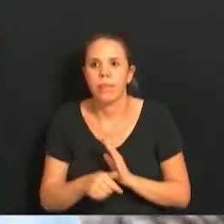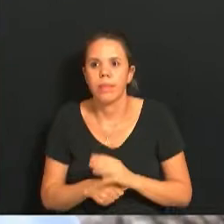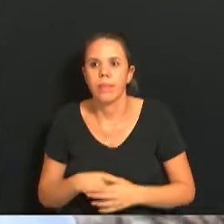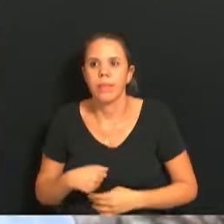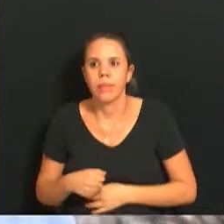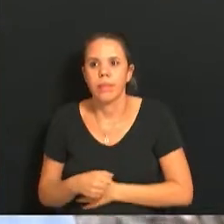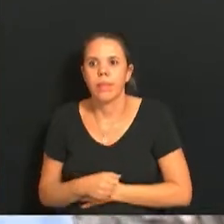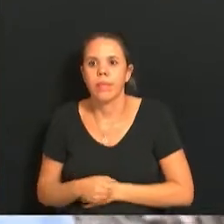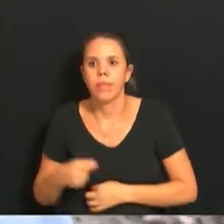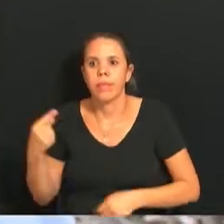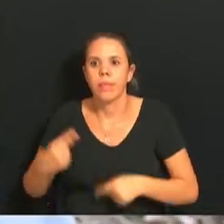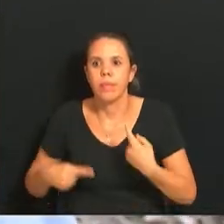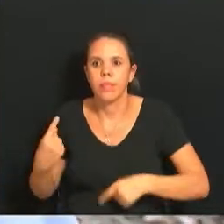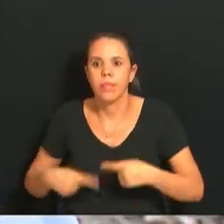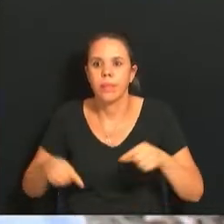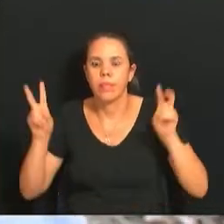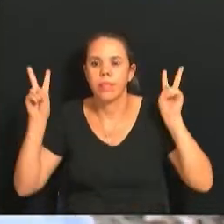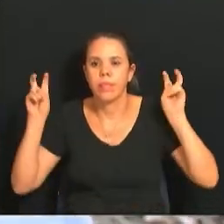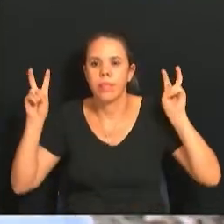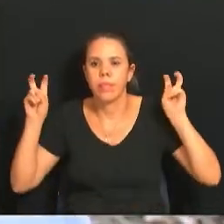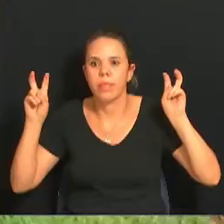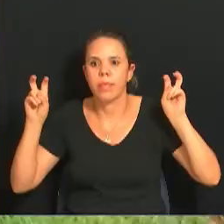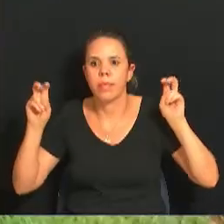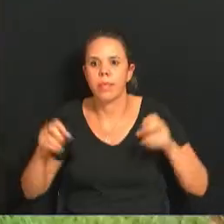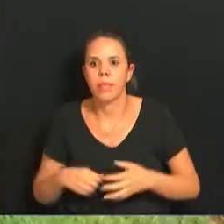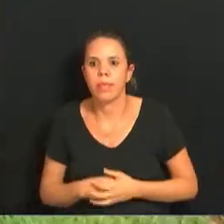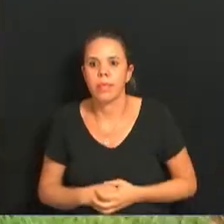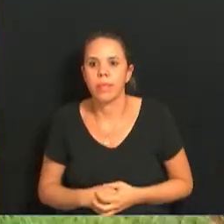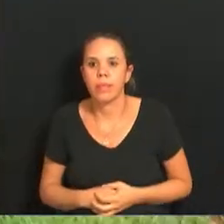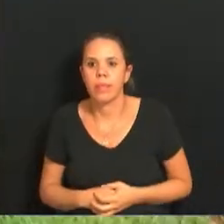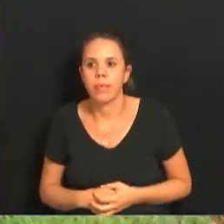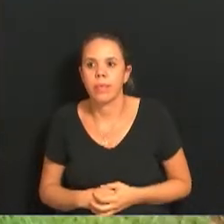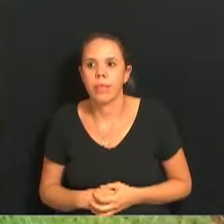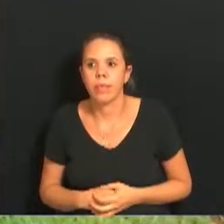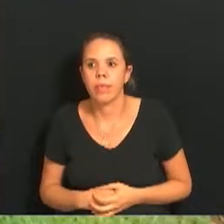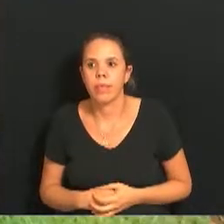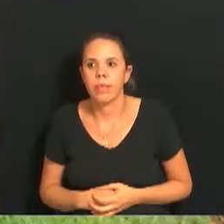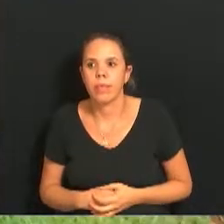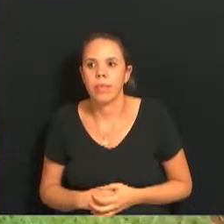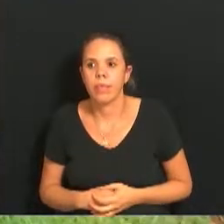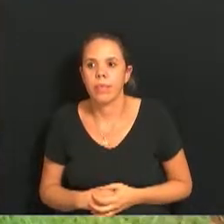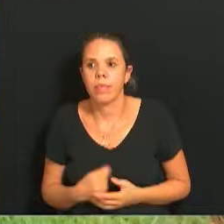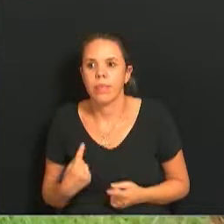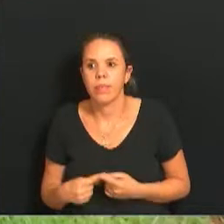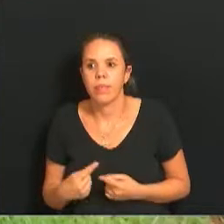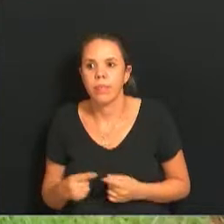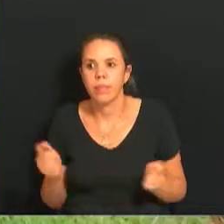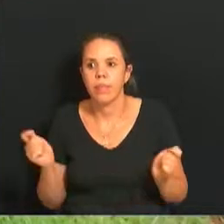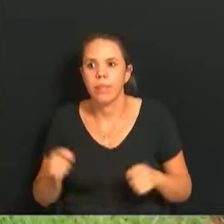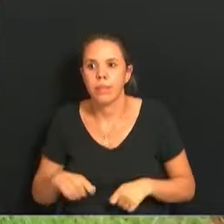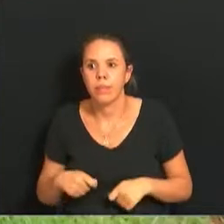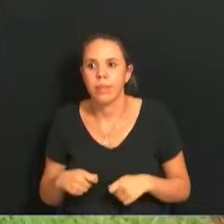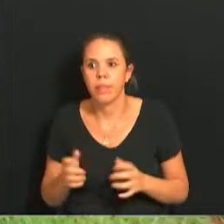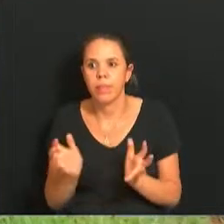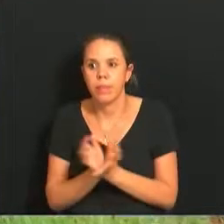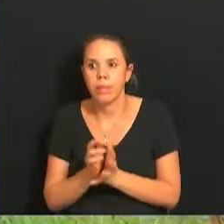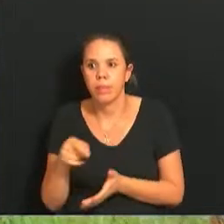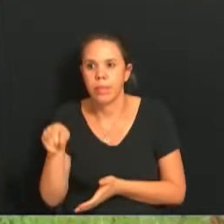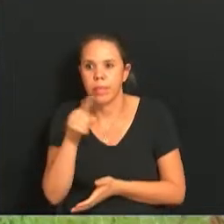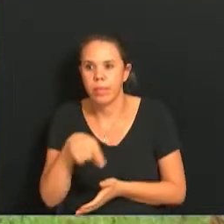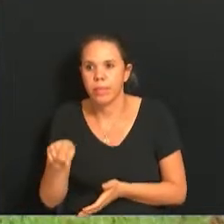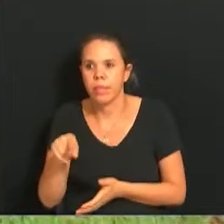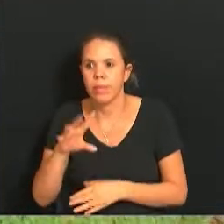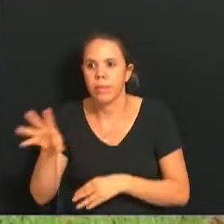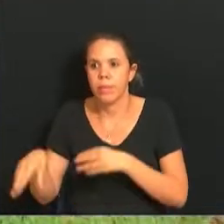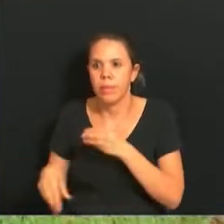para discutir a temática ambiental. Porque a possibilidade da frente é que você